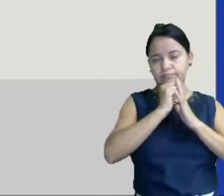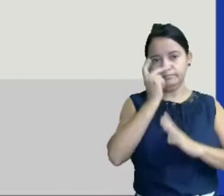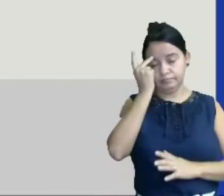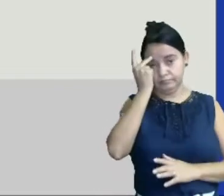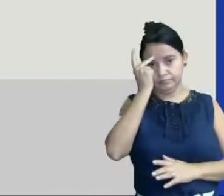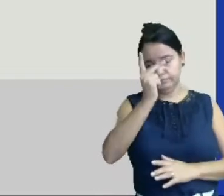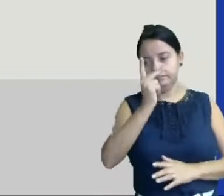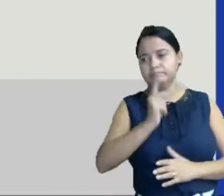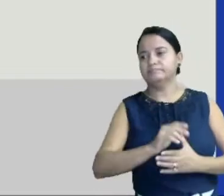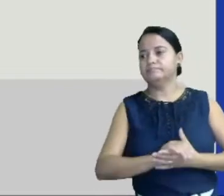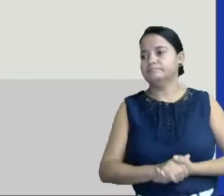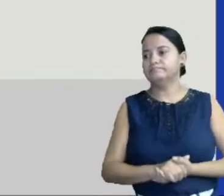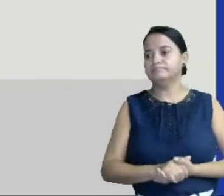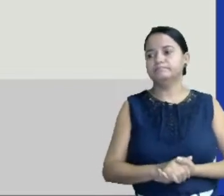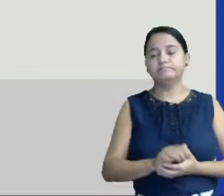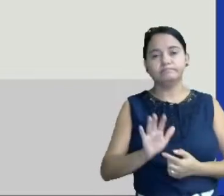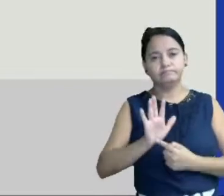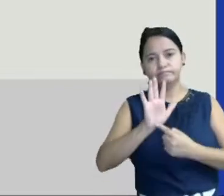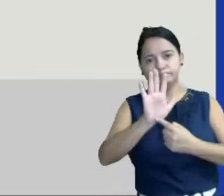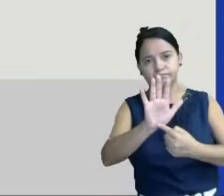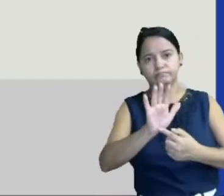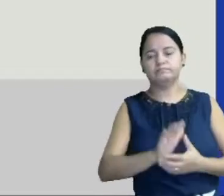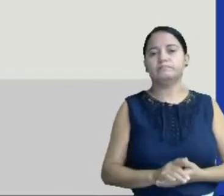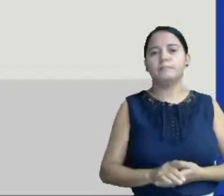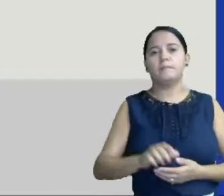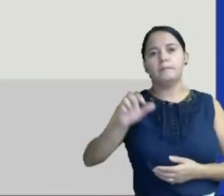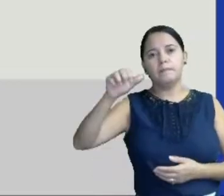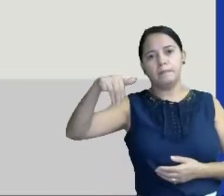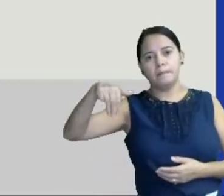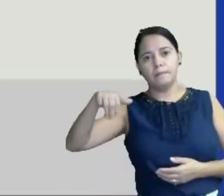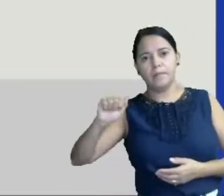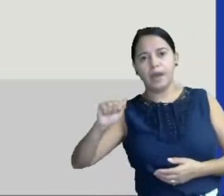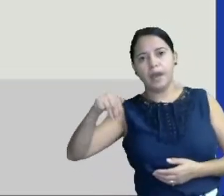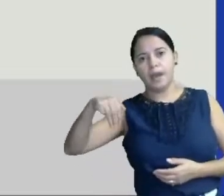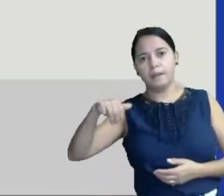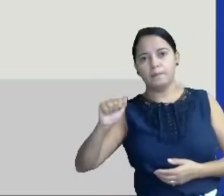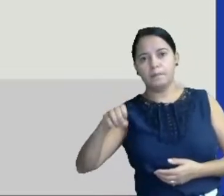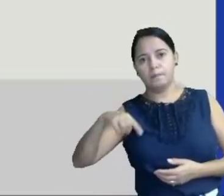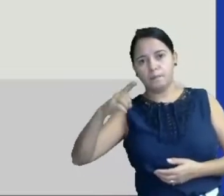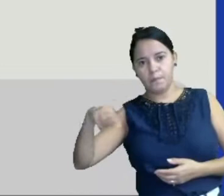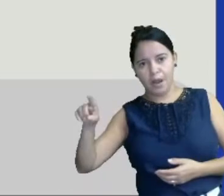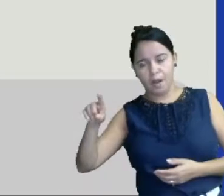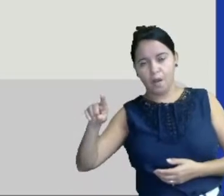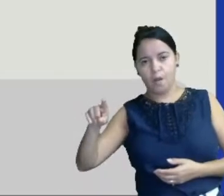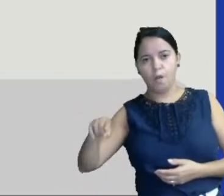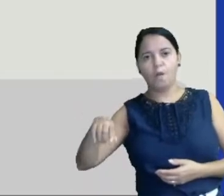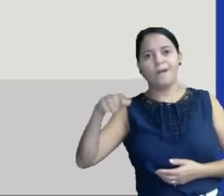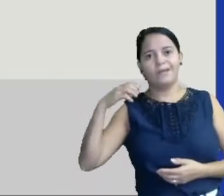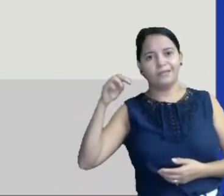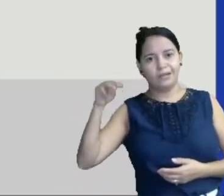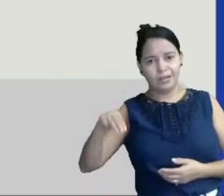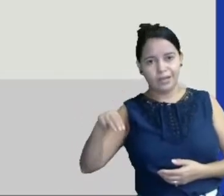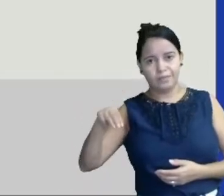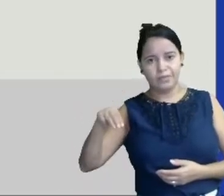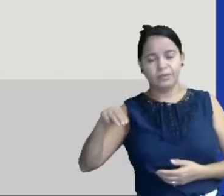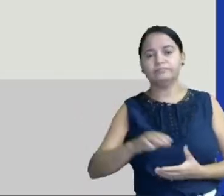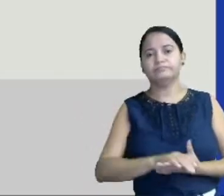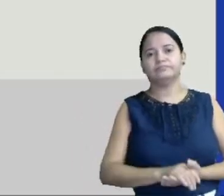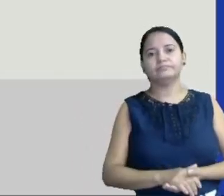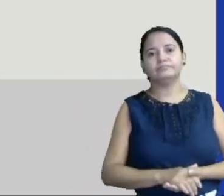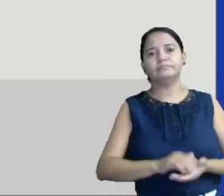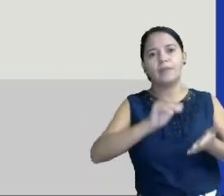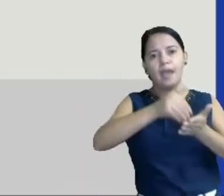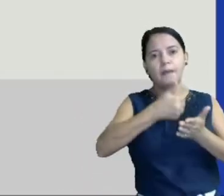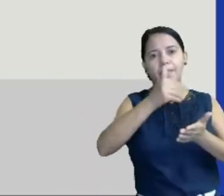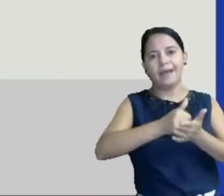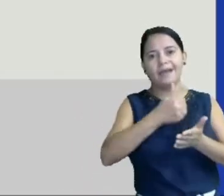aqui eu vou trazer a letra m para o peso do mamão a letra A para o peso de cada abacate e a